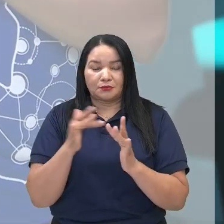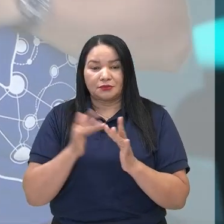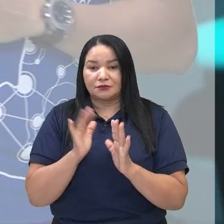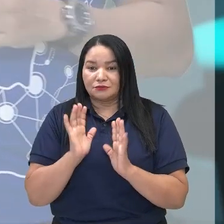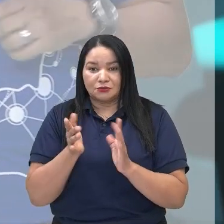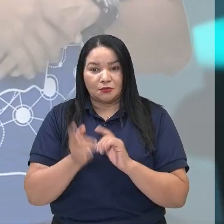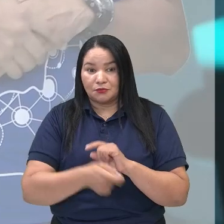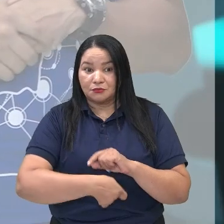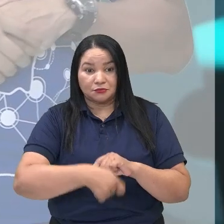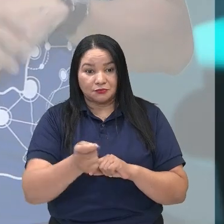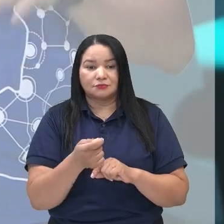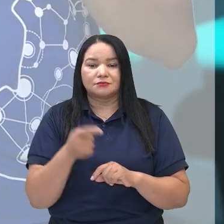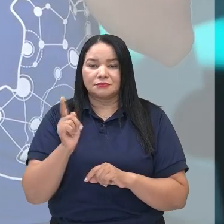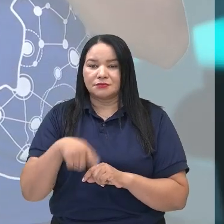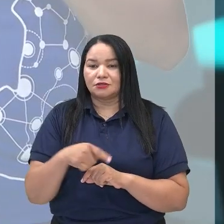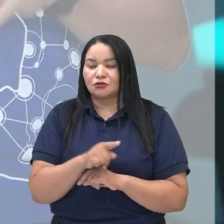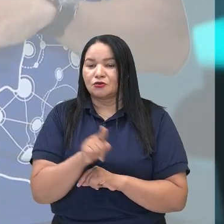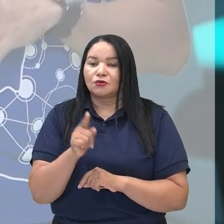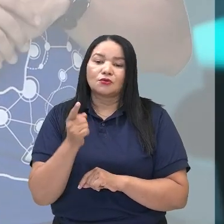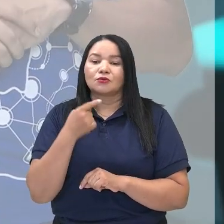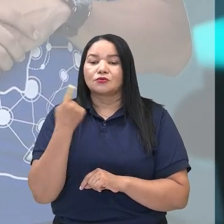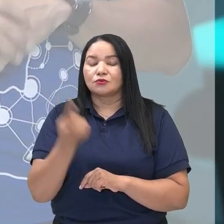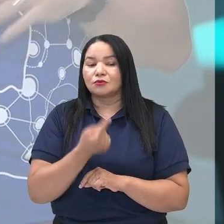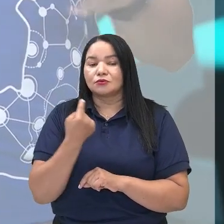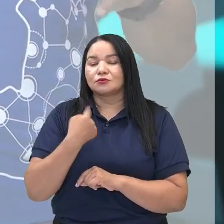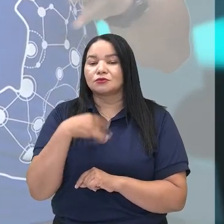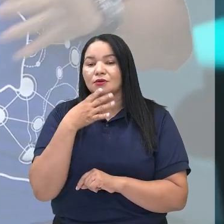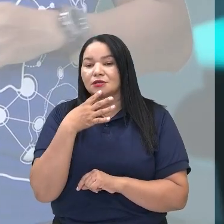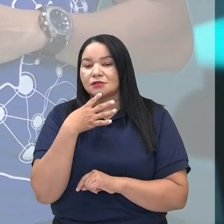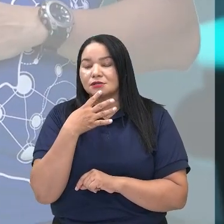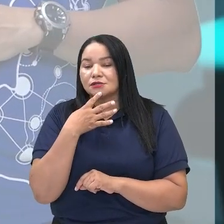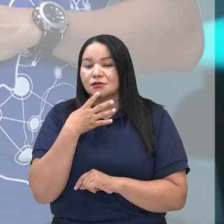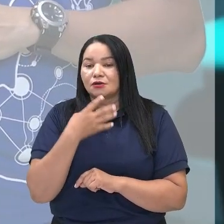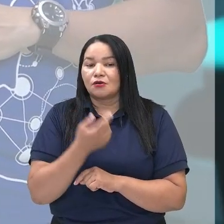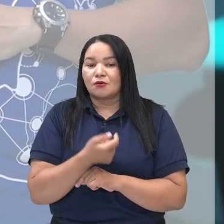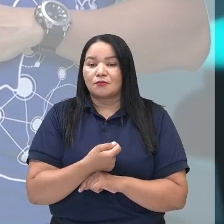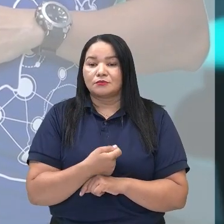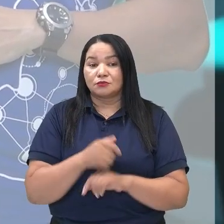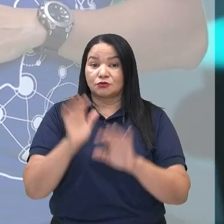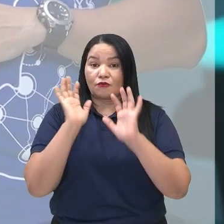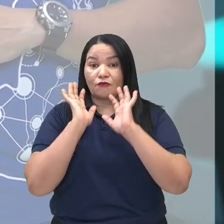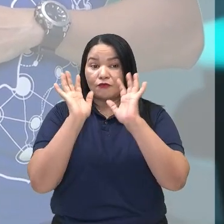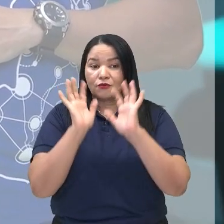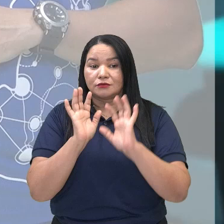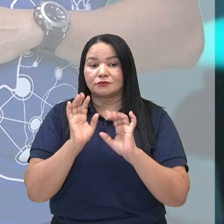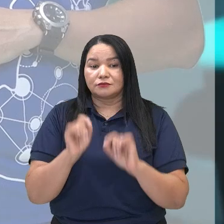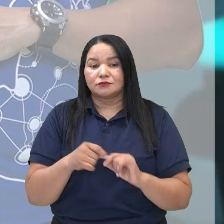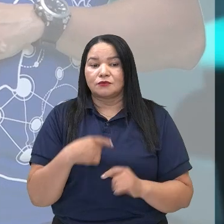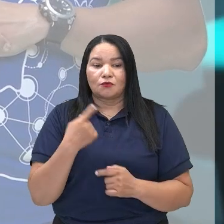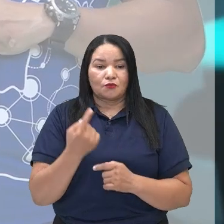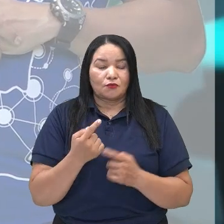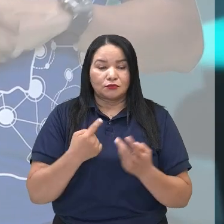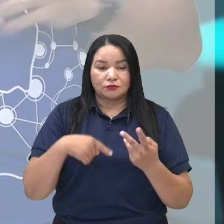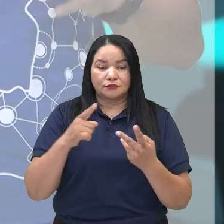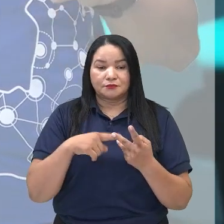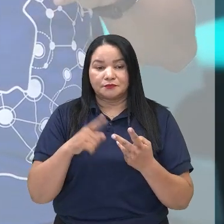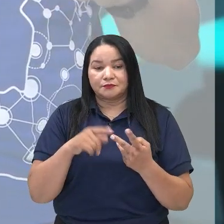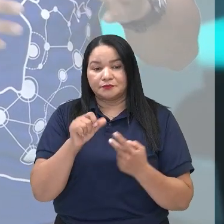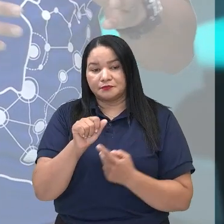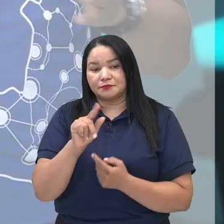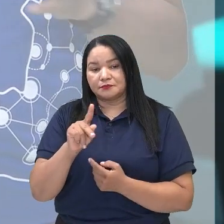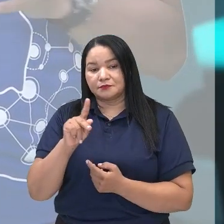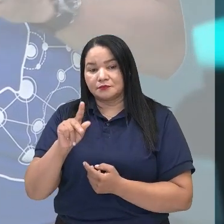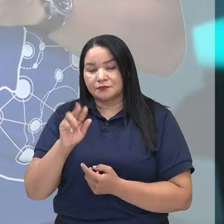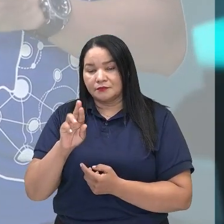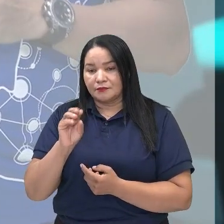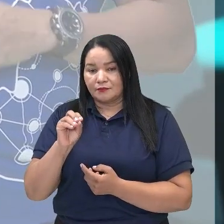marcar o ace, que a gente também conhece ali no vôlei, que a gente joga comumente. O uprace, momento em que o tenista